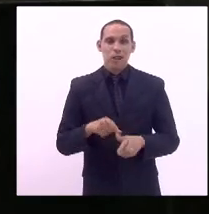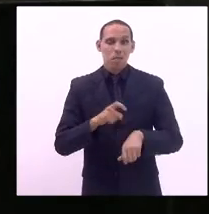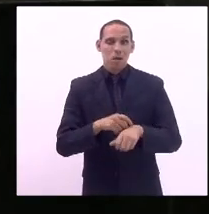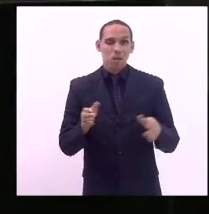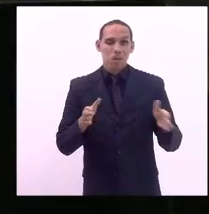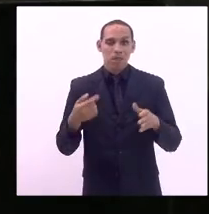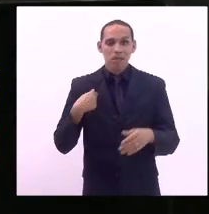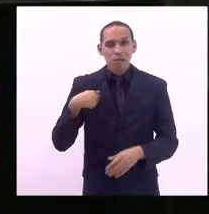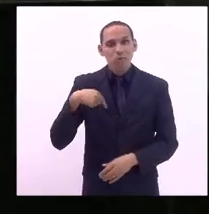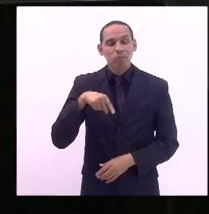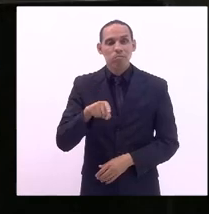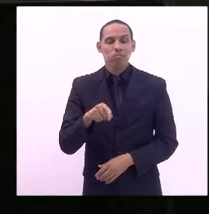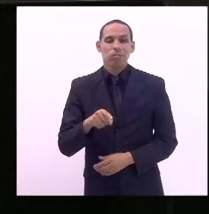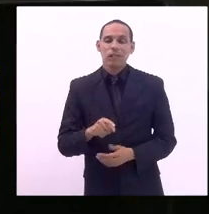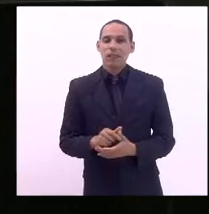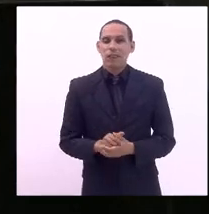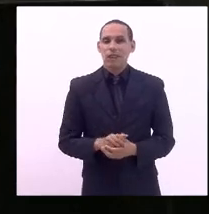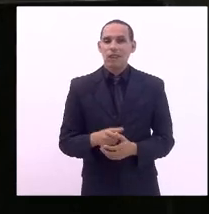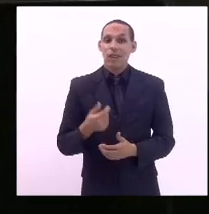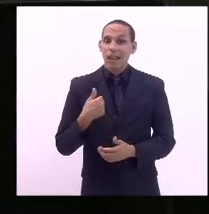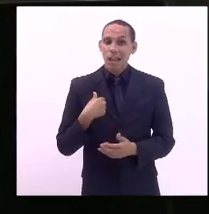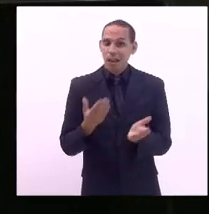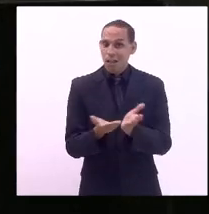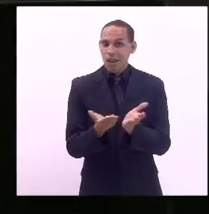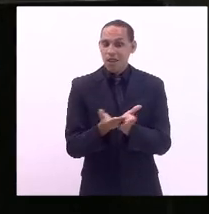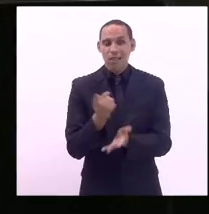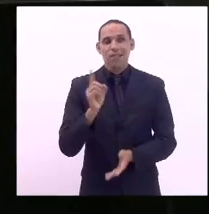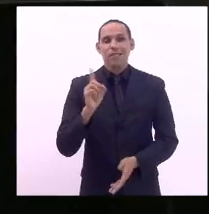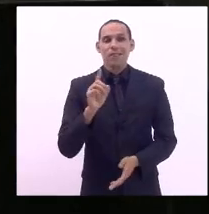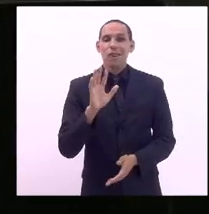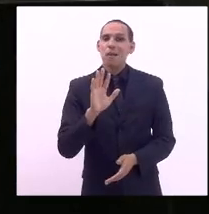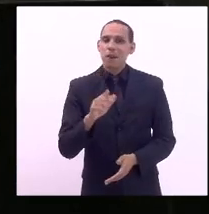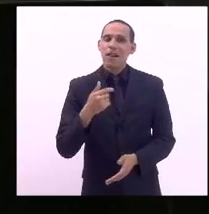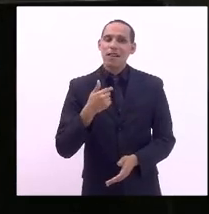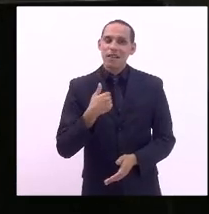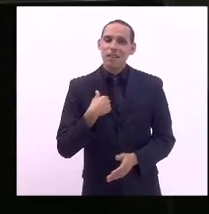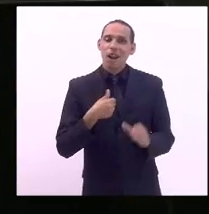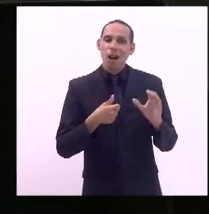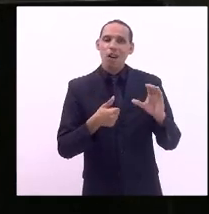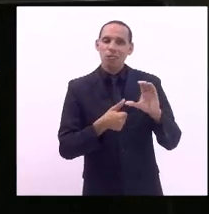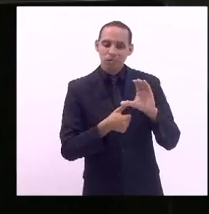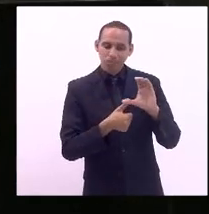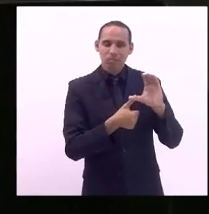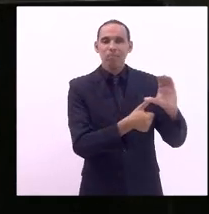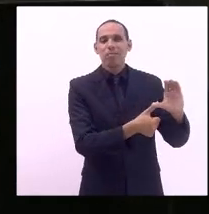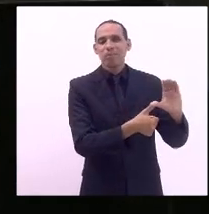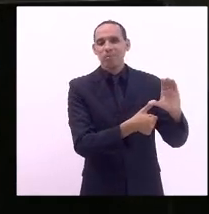passei, apesar de não ser evangélica, mas ser cristã,